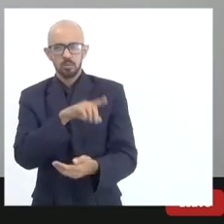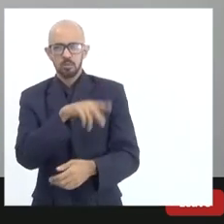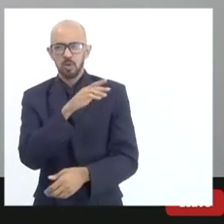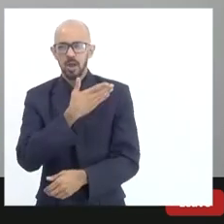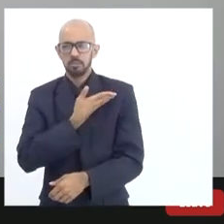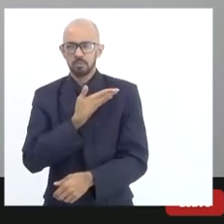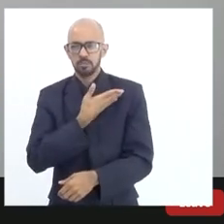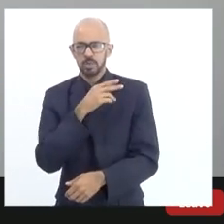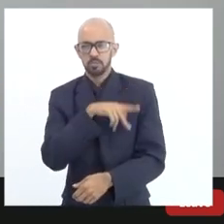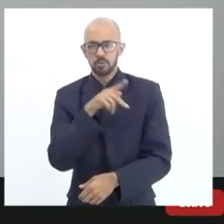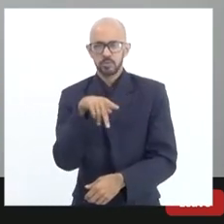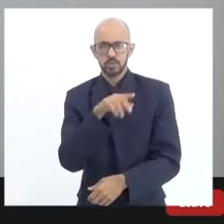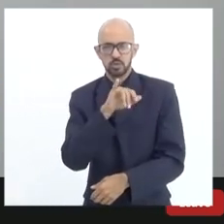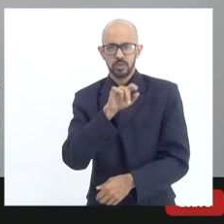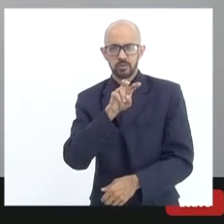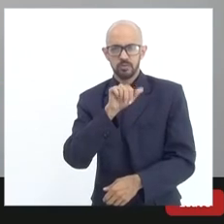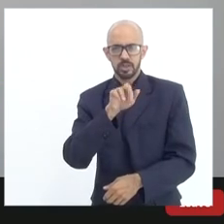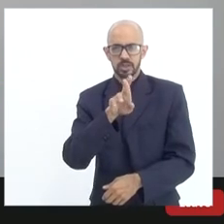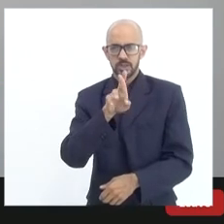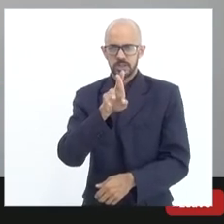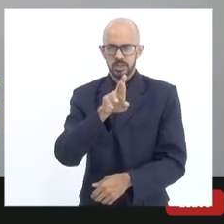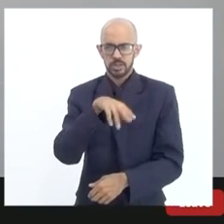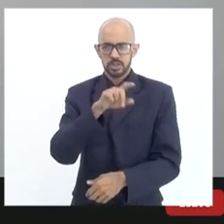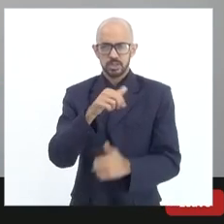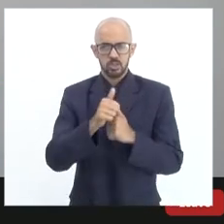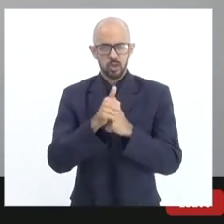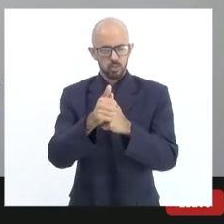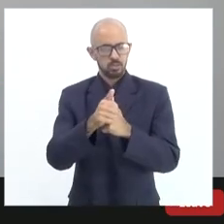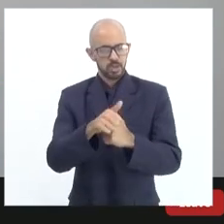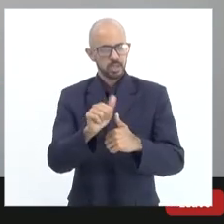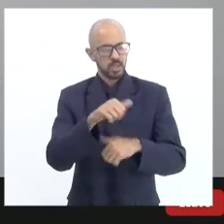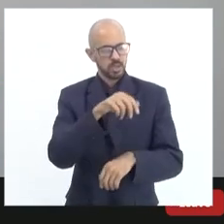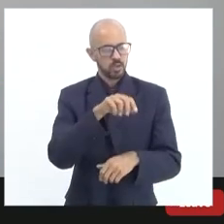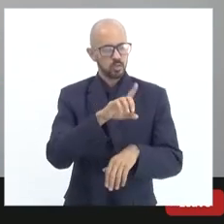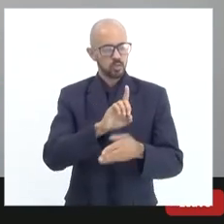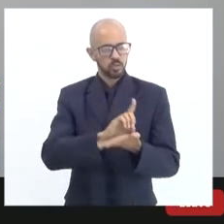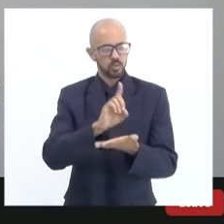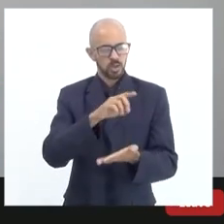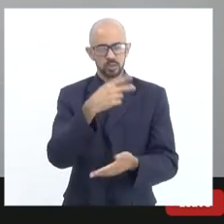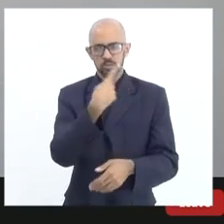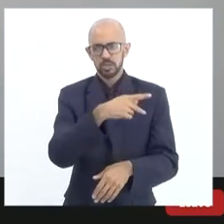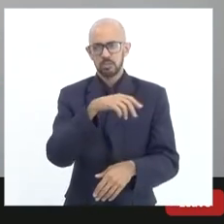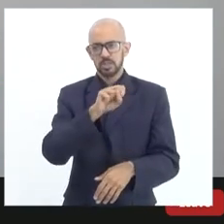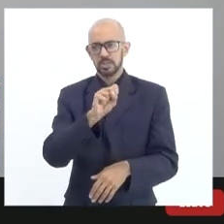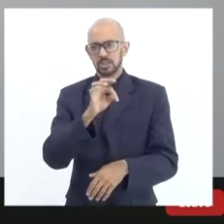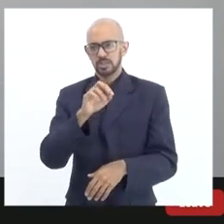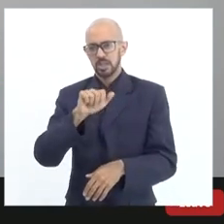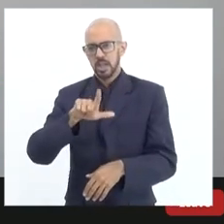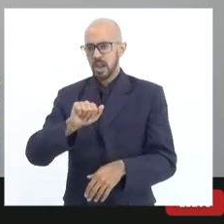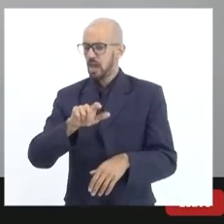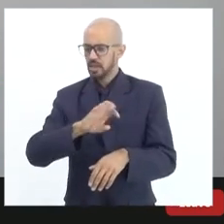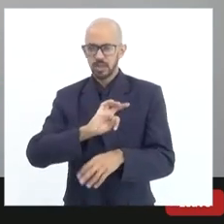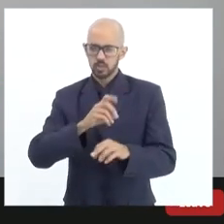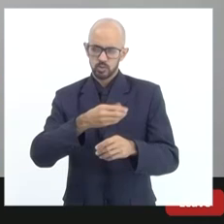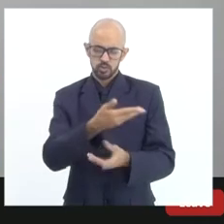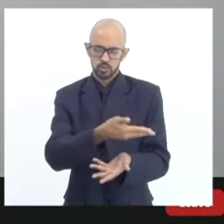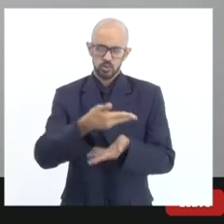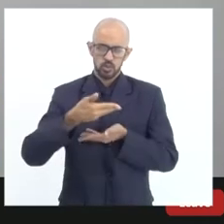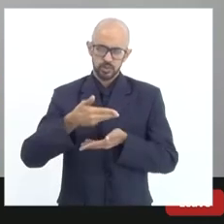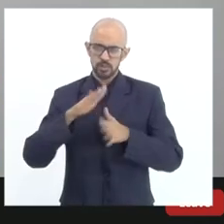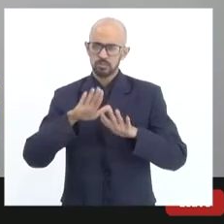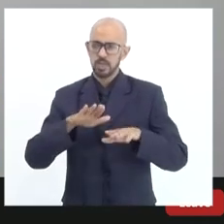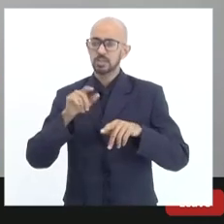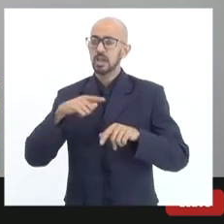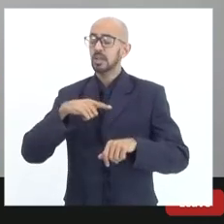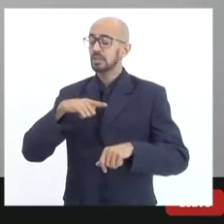Ivani dos Santos, cuja trajetória no doutorado eu acompanhei, mas saúdo também a Estela Guedes, enfim, os convidados e convidadas de hoje. Mas ali